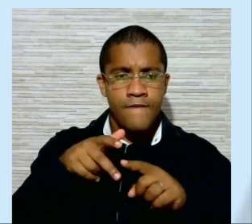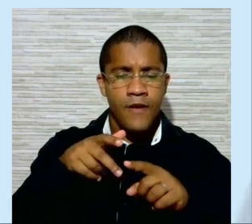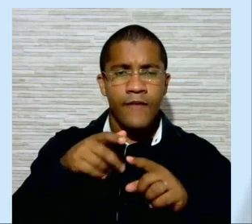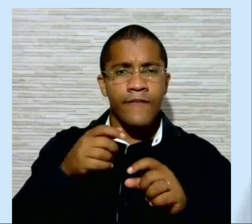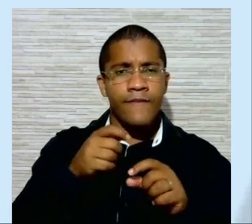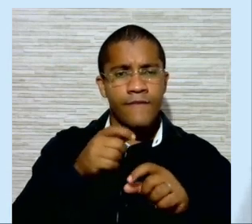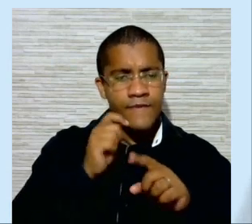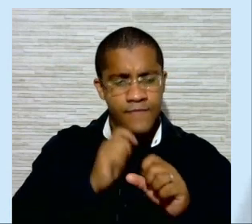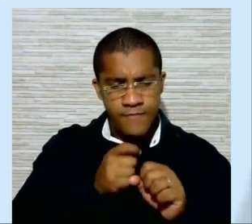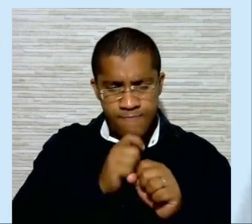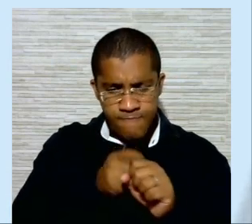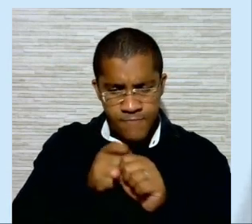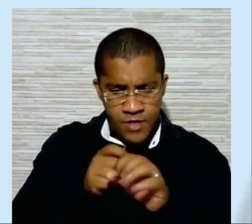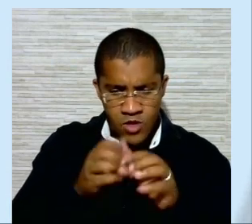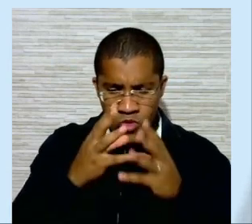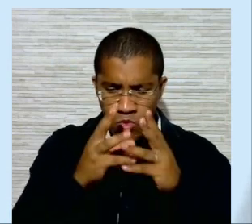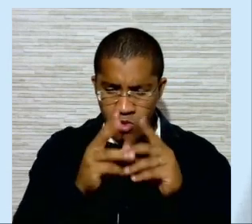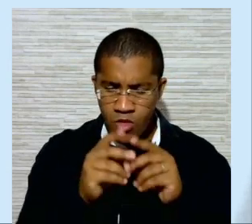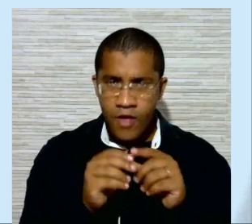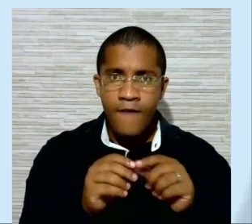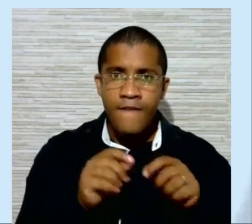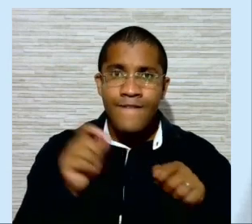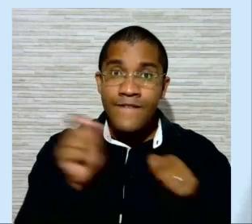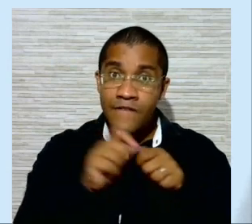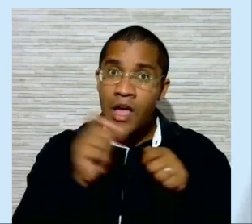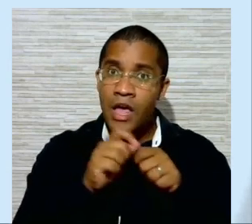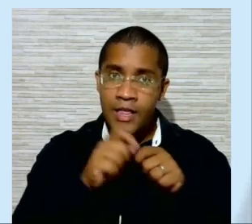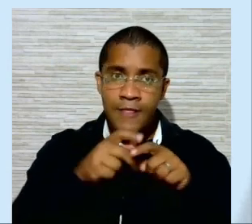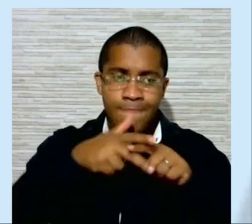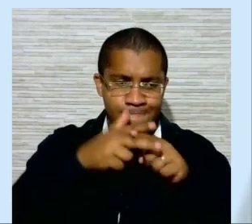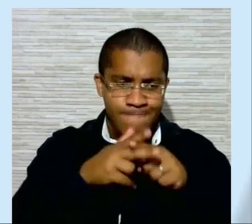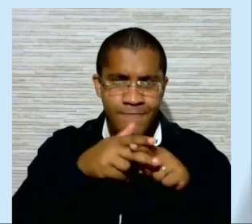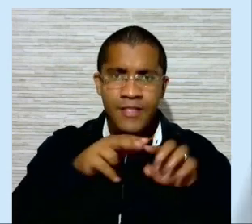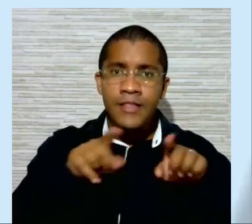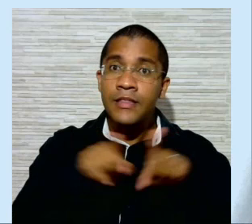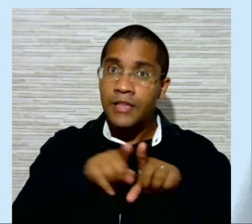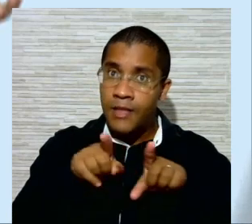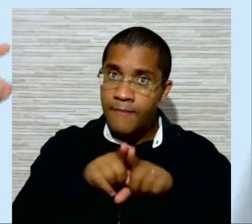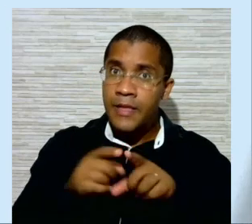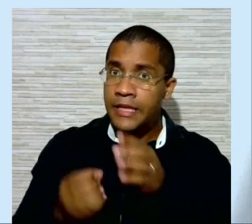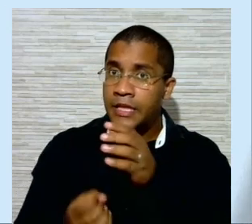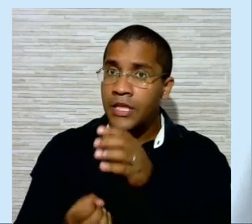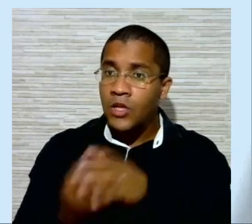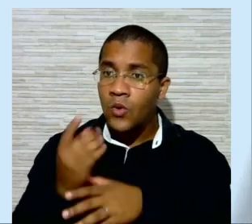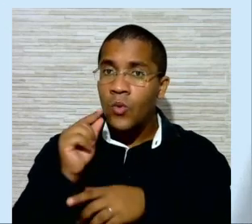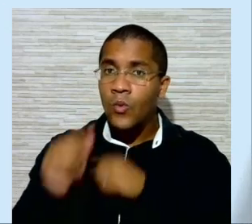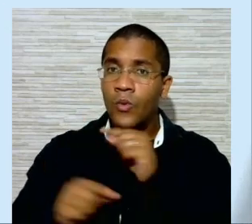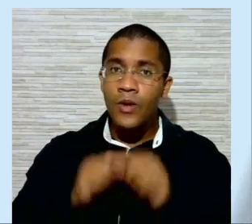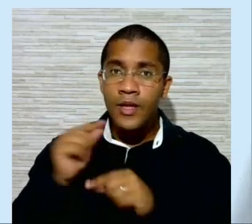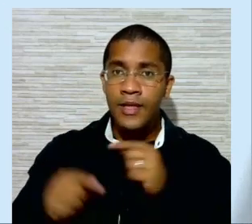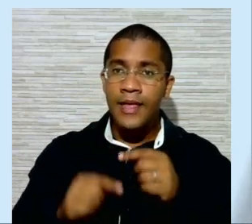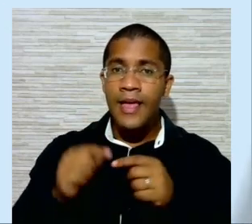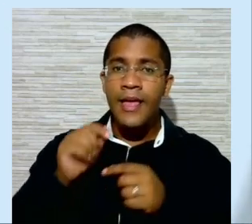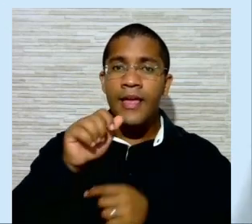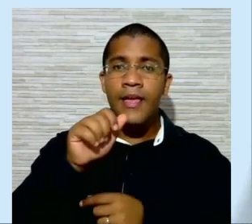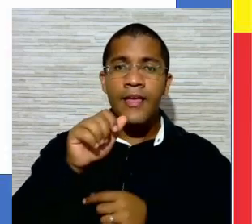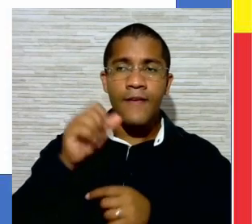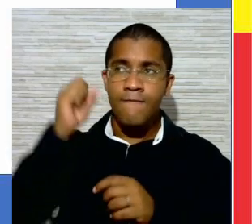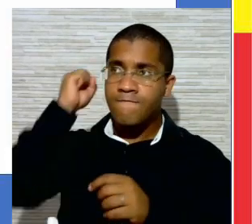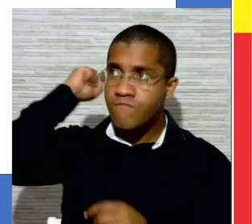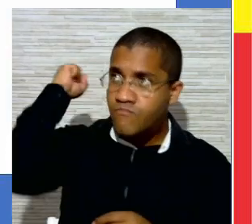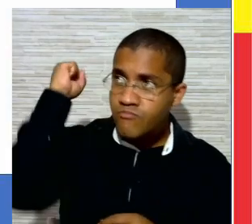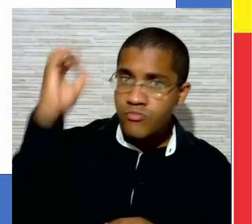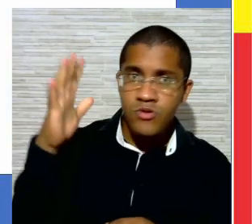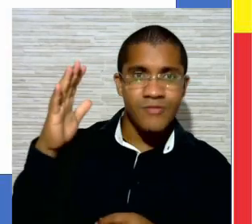homem começa a produzir suas próprias ferramentas e a partir disso também começa a produzir armas para se defender e acontece uma evolução.